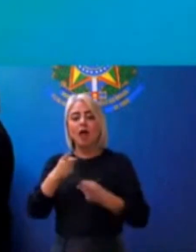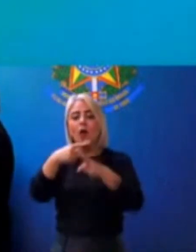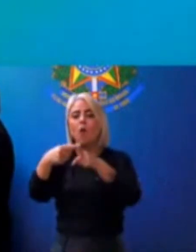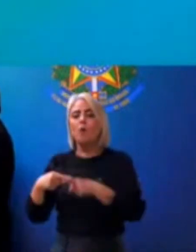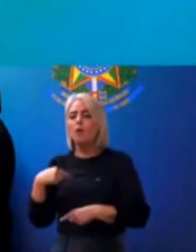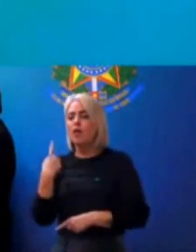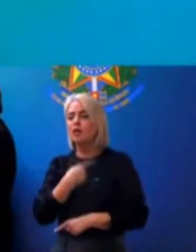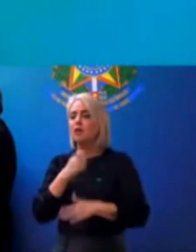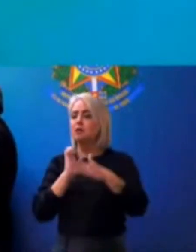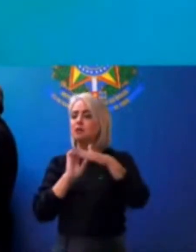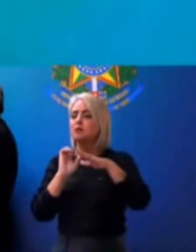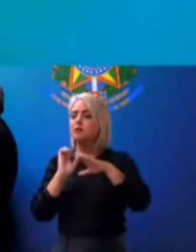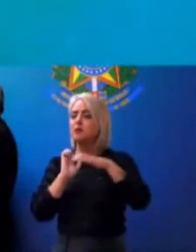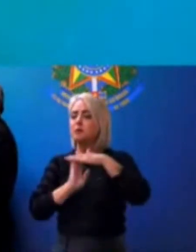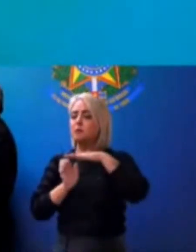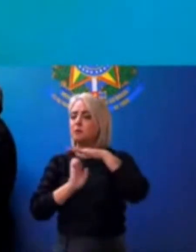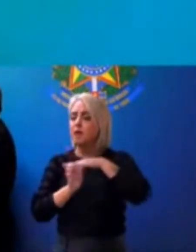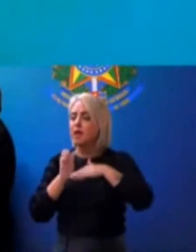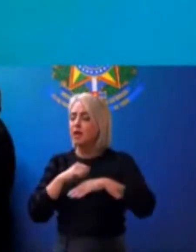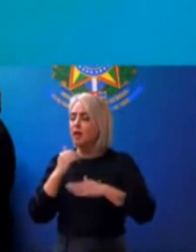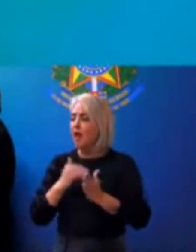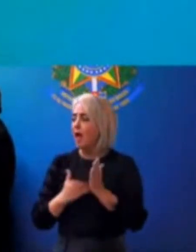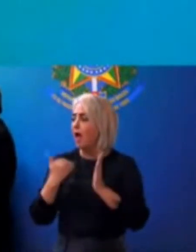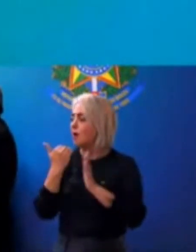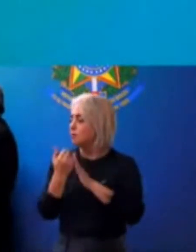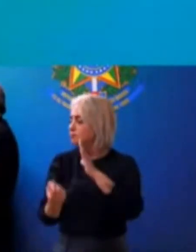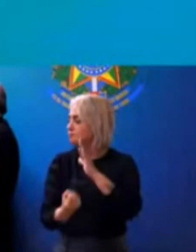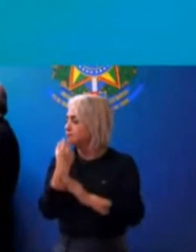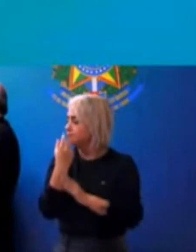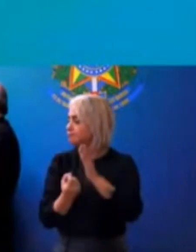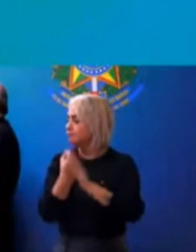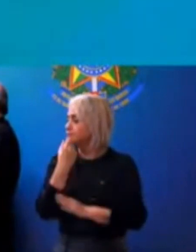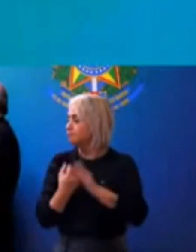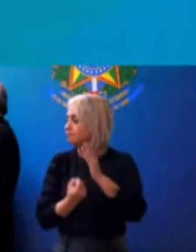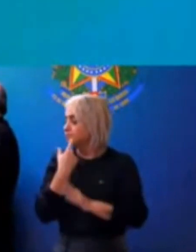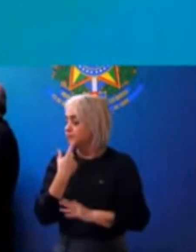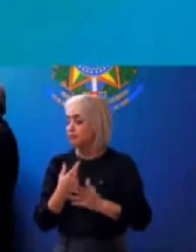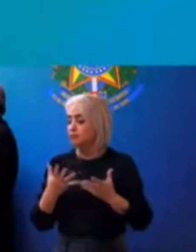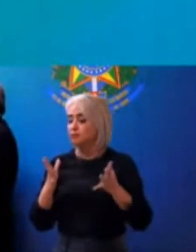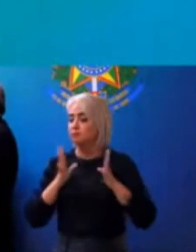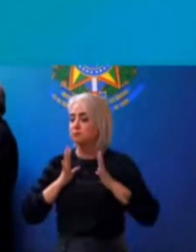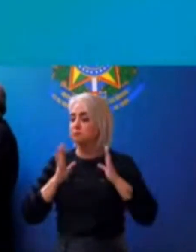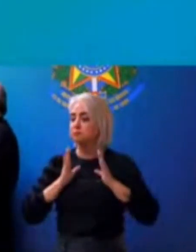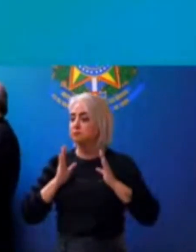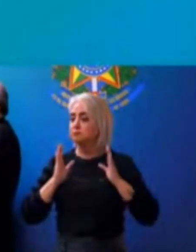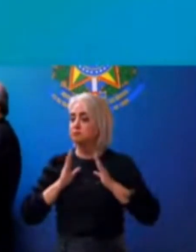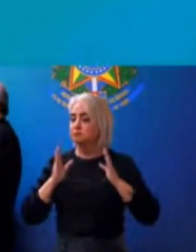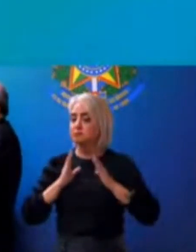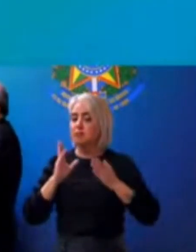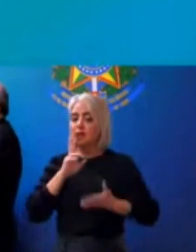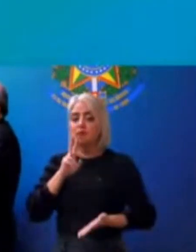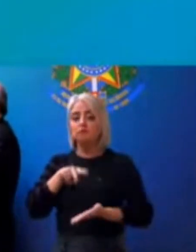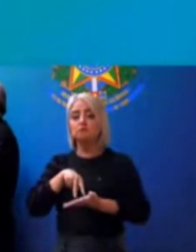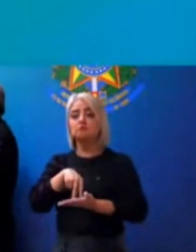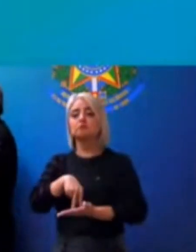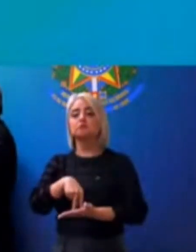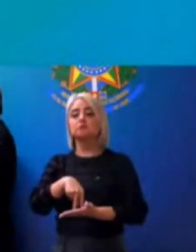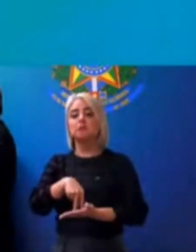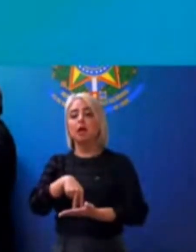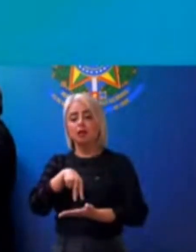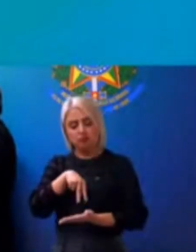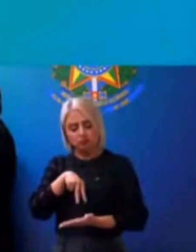a retomada do programa de construção de satélites com a China foram alguns dos programas detalhados pela ministra